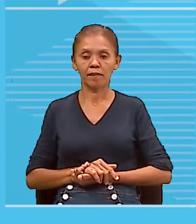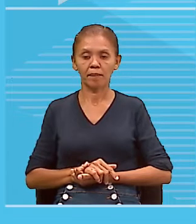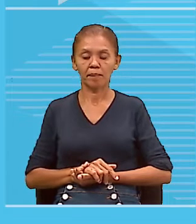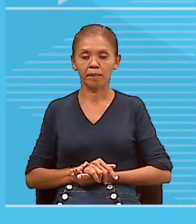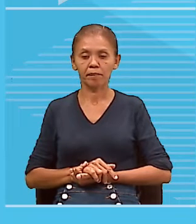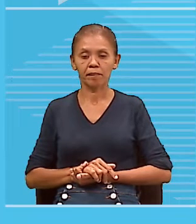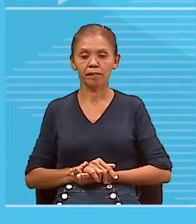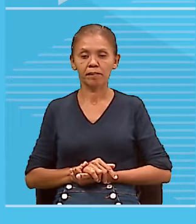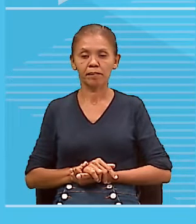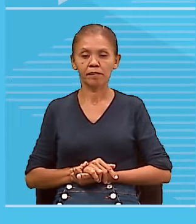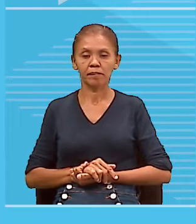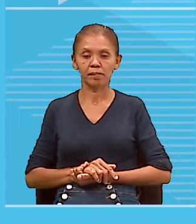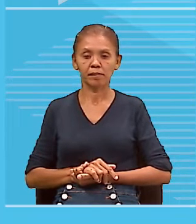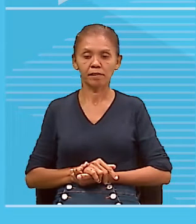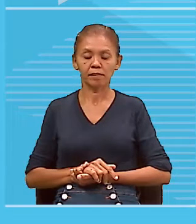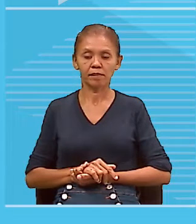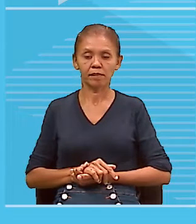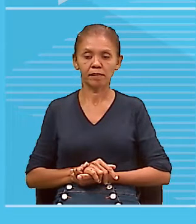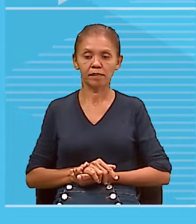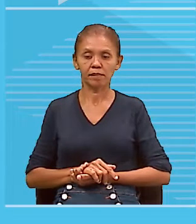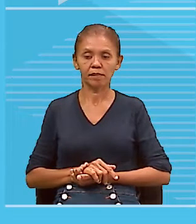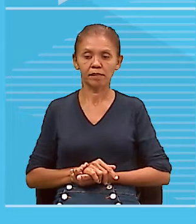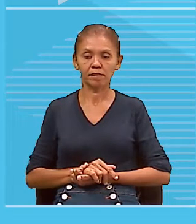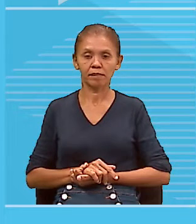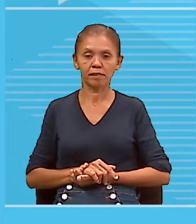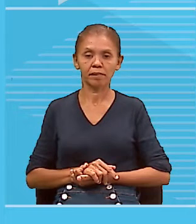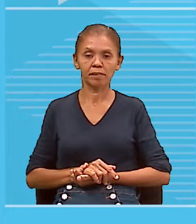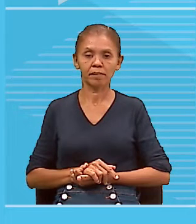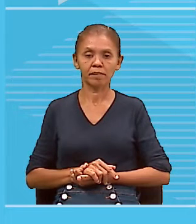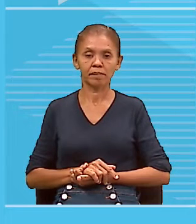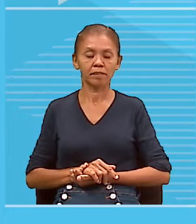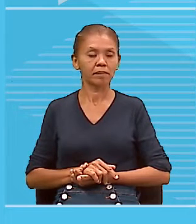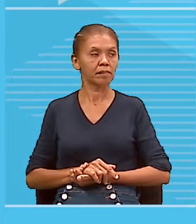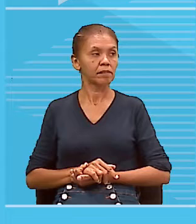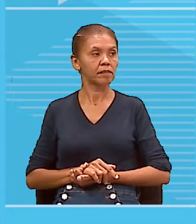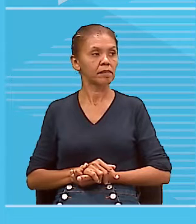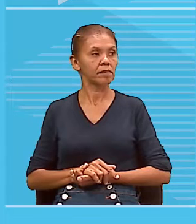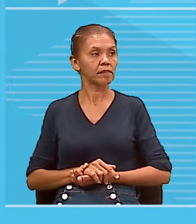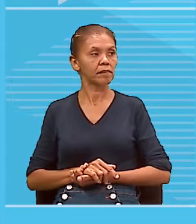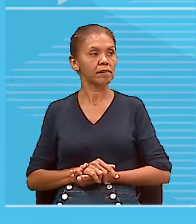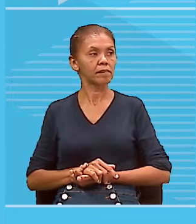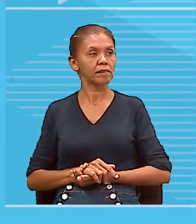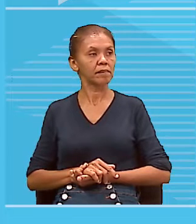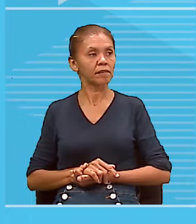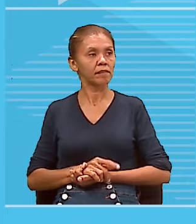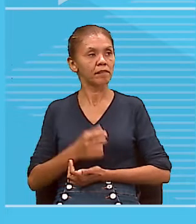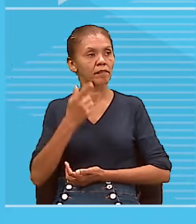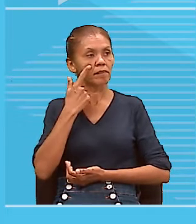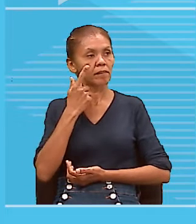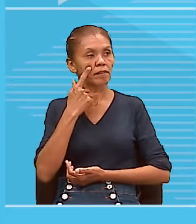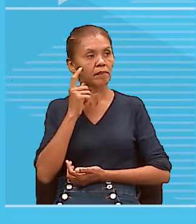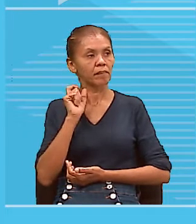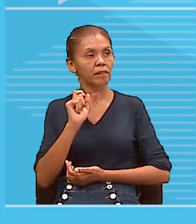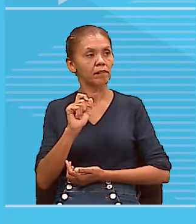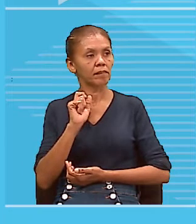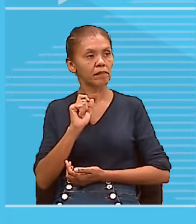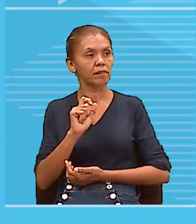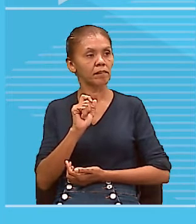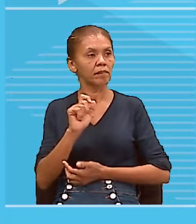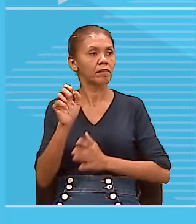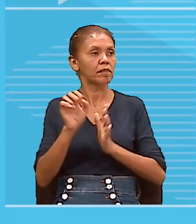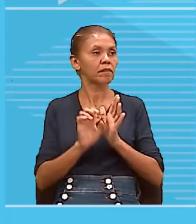resposta veja aí o que que houve Tá certo então quando a gente vê isso aí o interessante